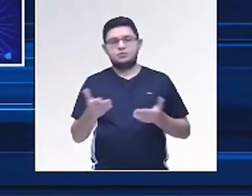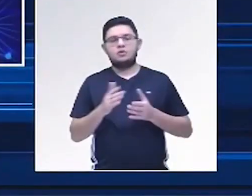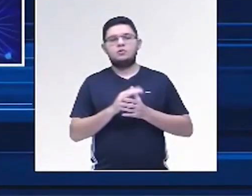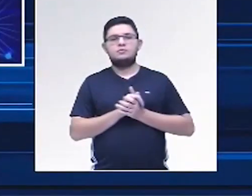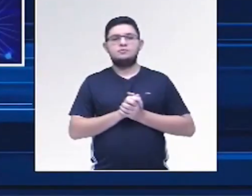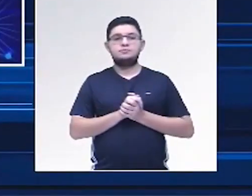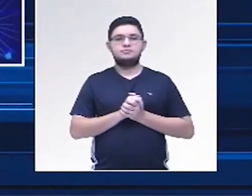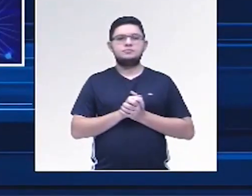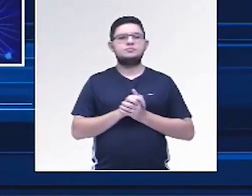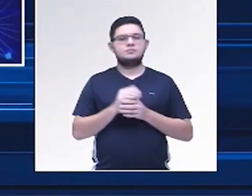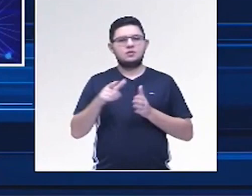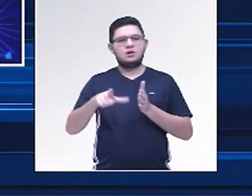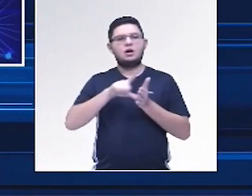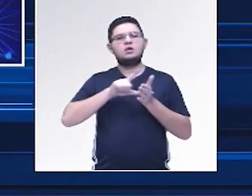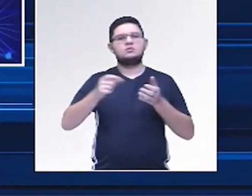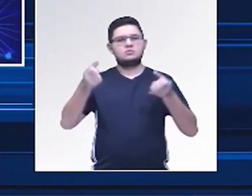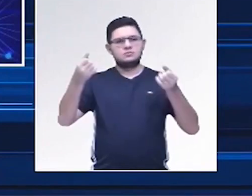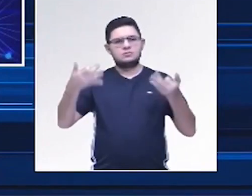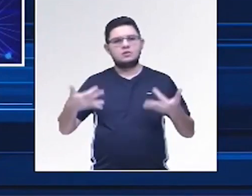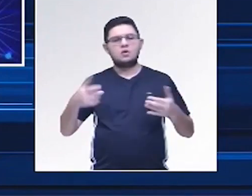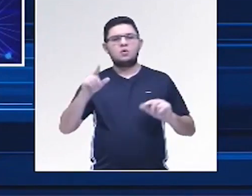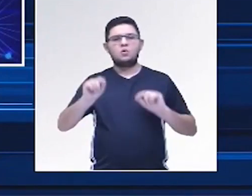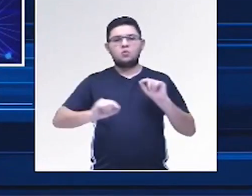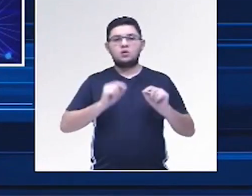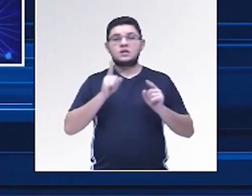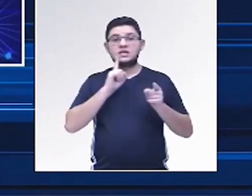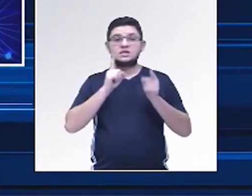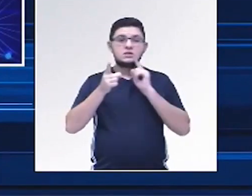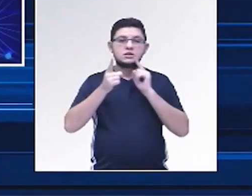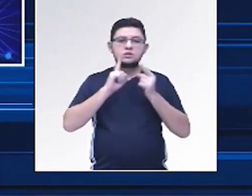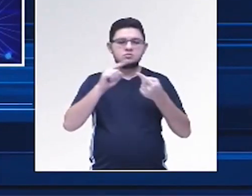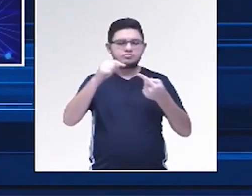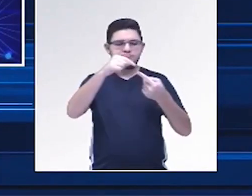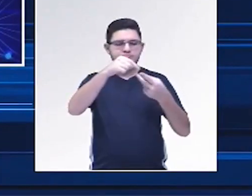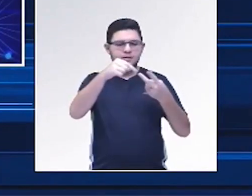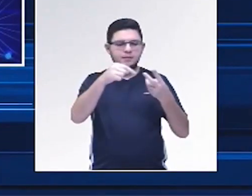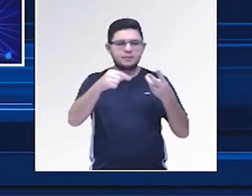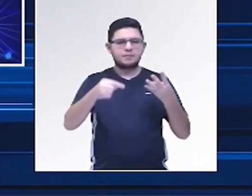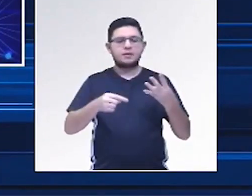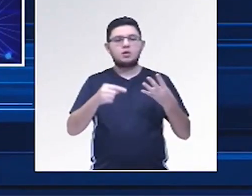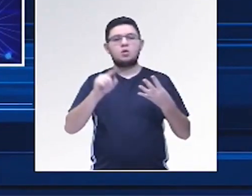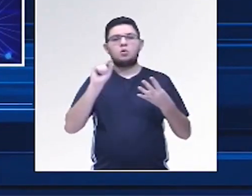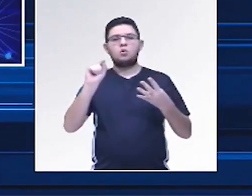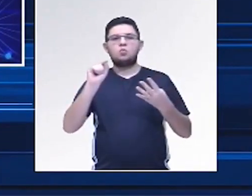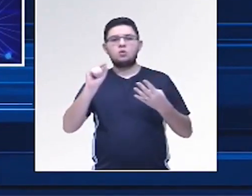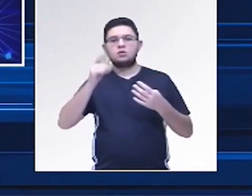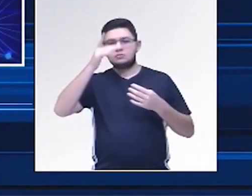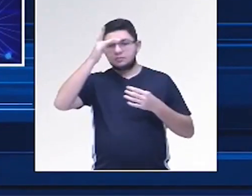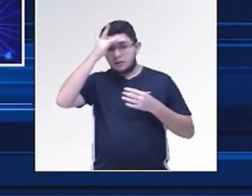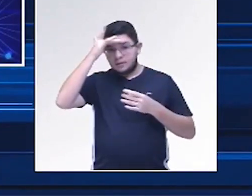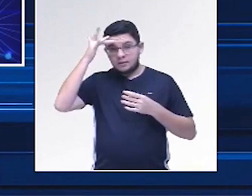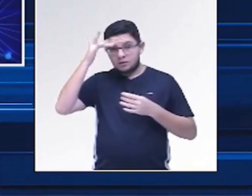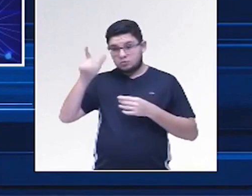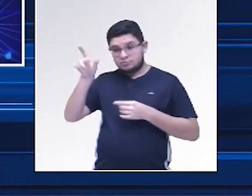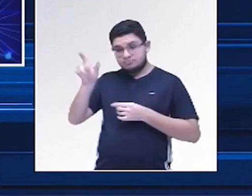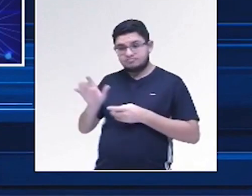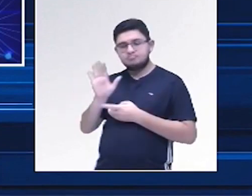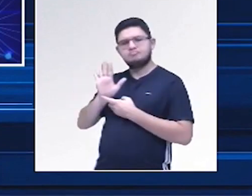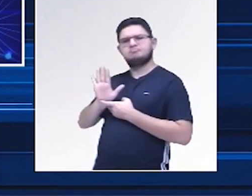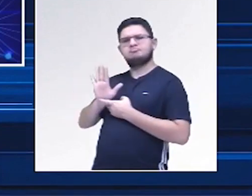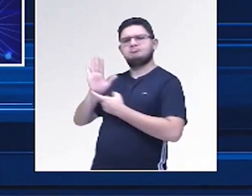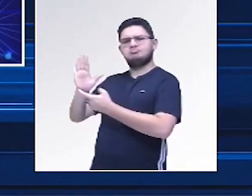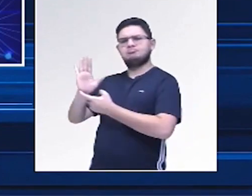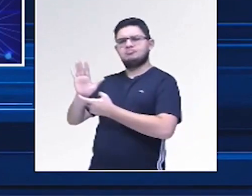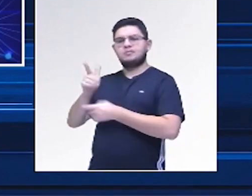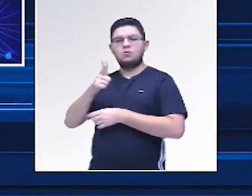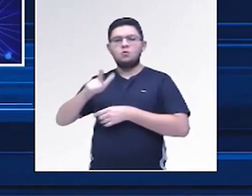Então, como eu falei anteriormente, foram 4 diálogos. Nossos personagens estavam se apresentando um para o outro, não é? Então, imaginando